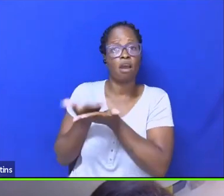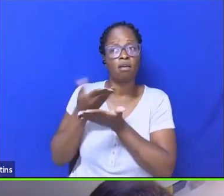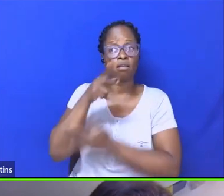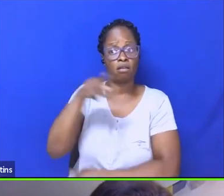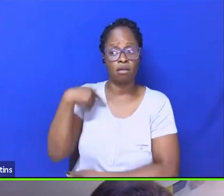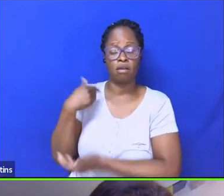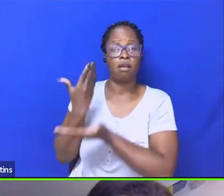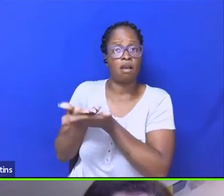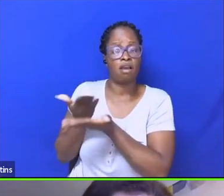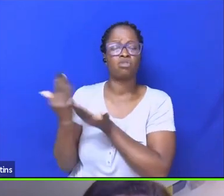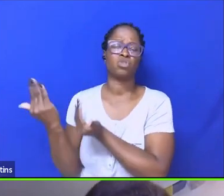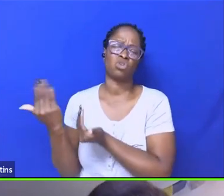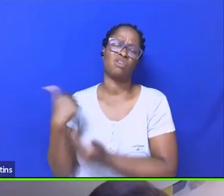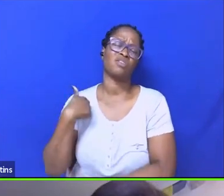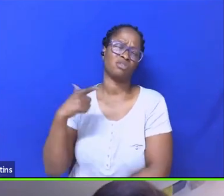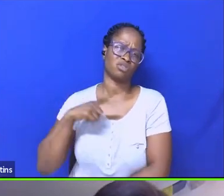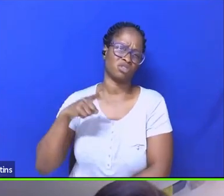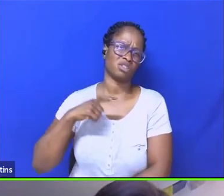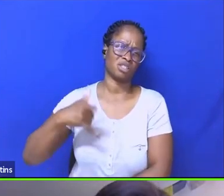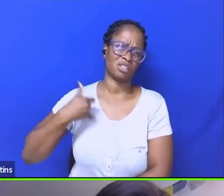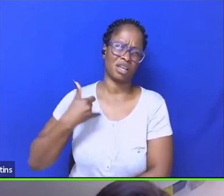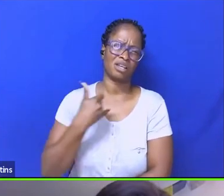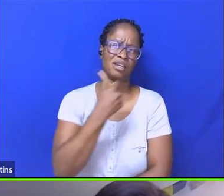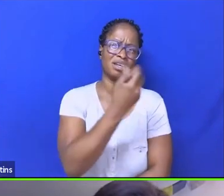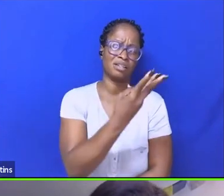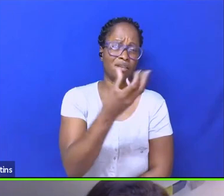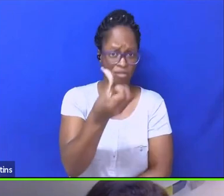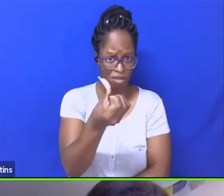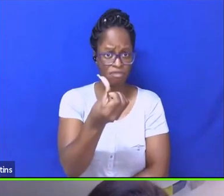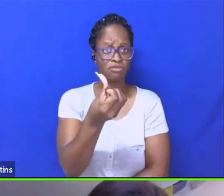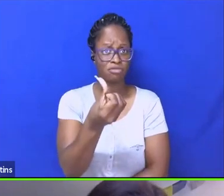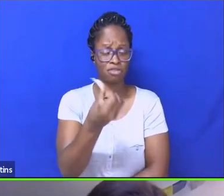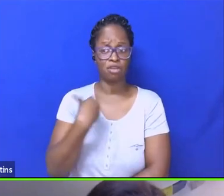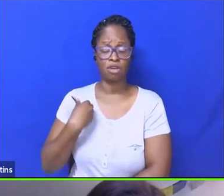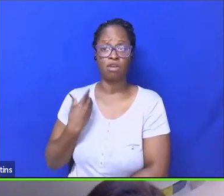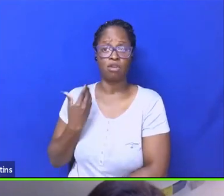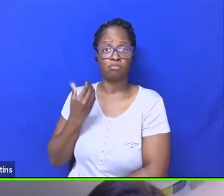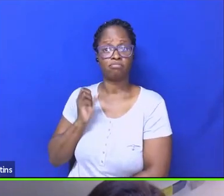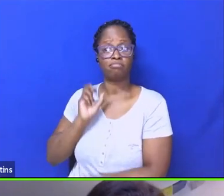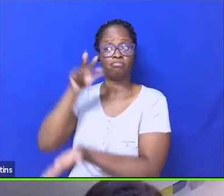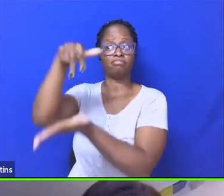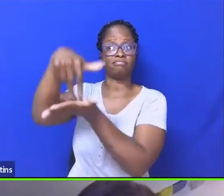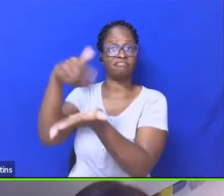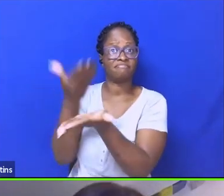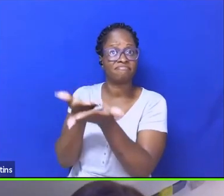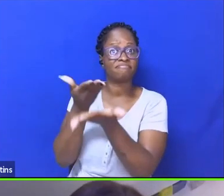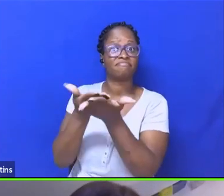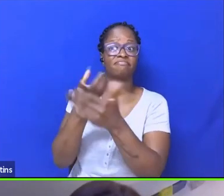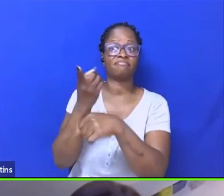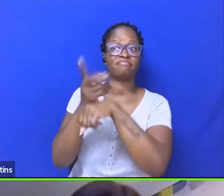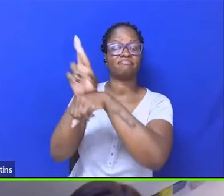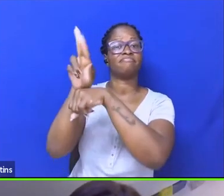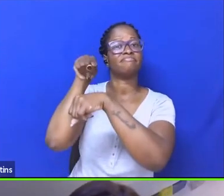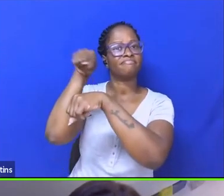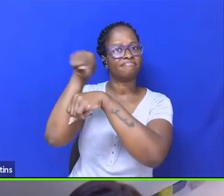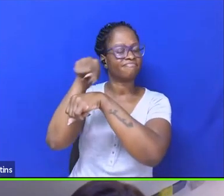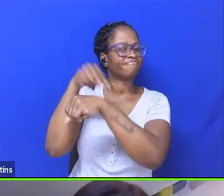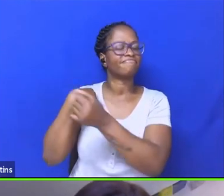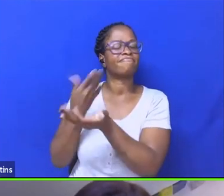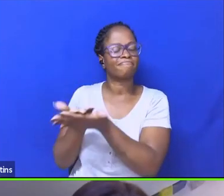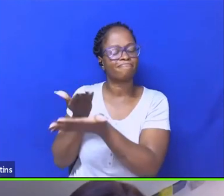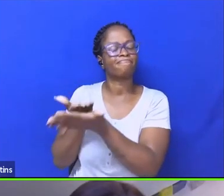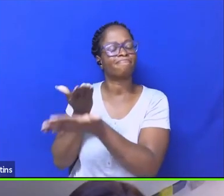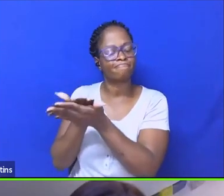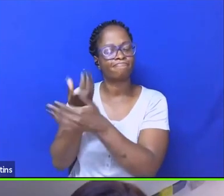36 anos me fui estudiar me fui estudiar um doctorado e foi impressionante como